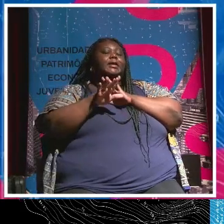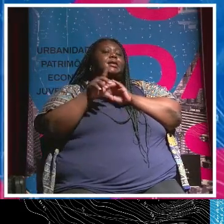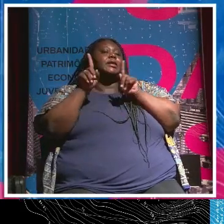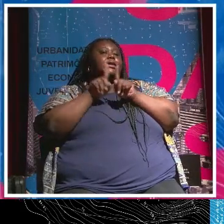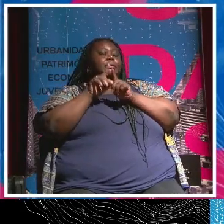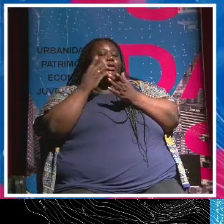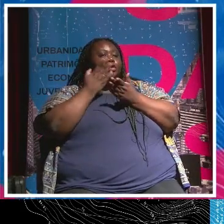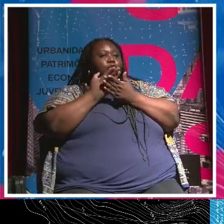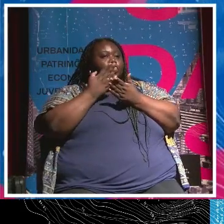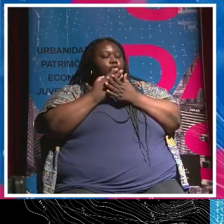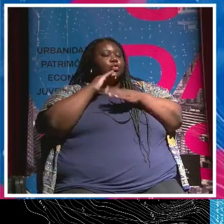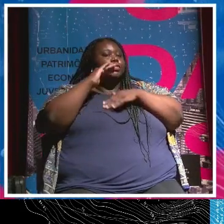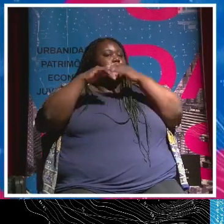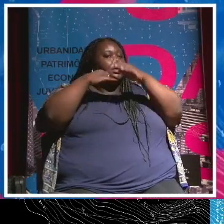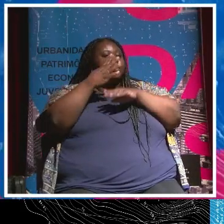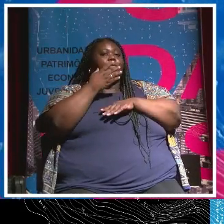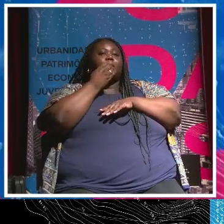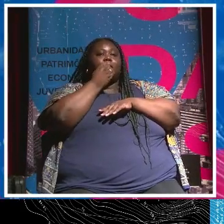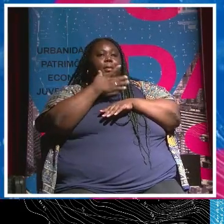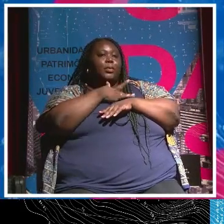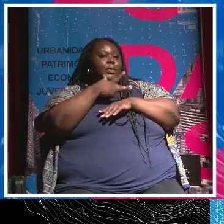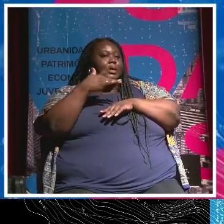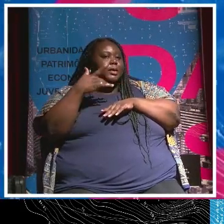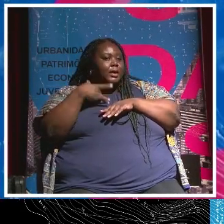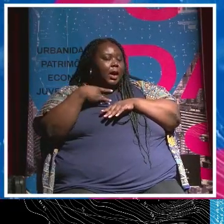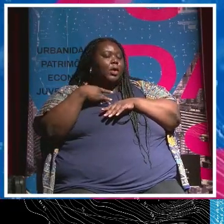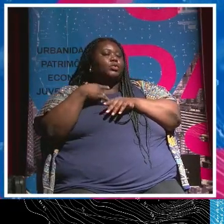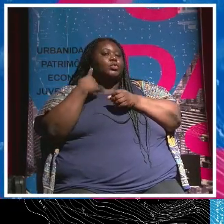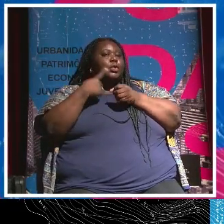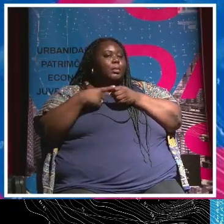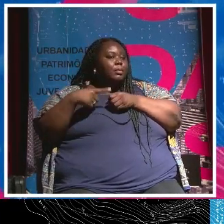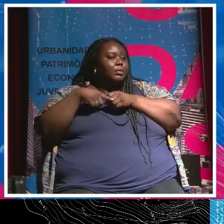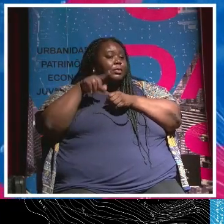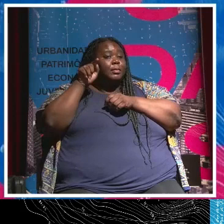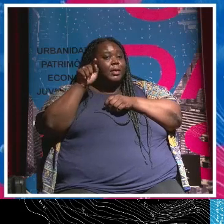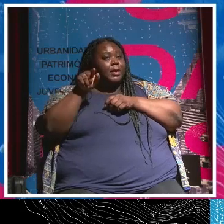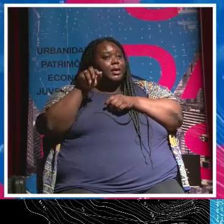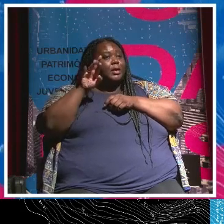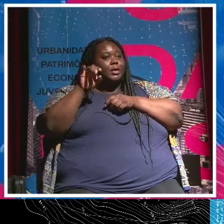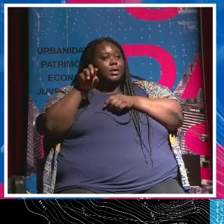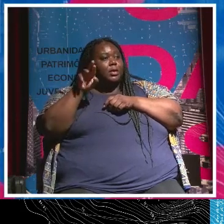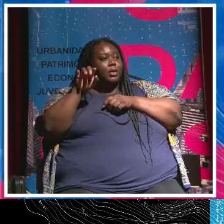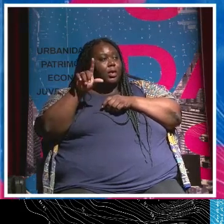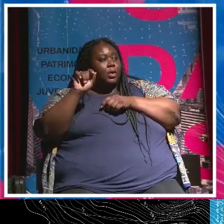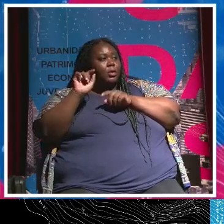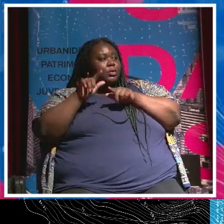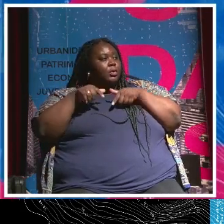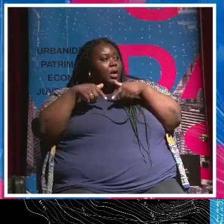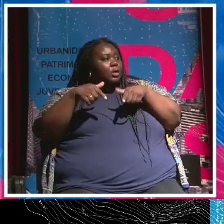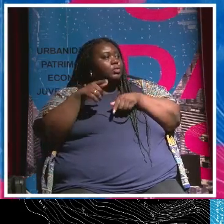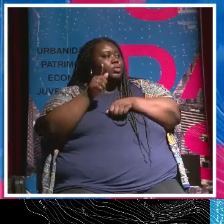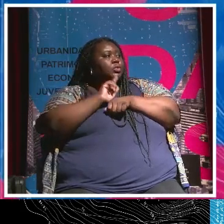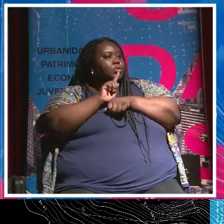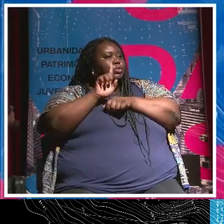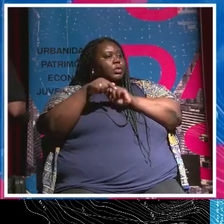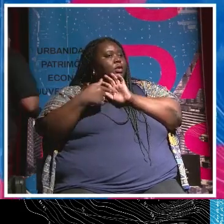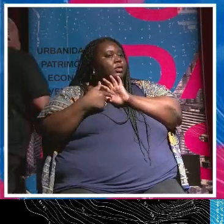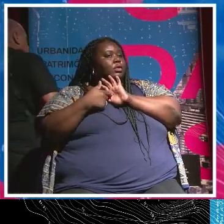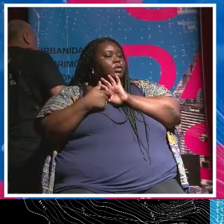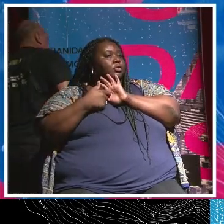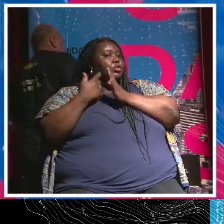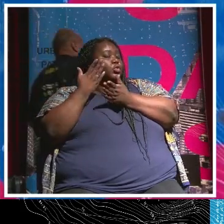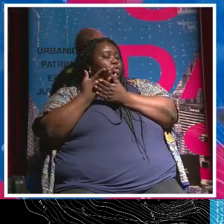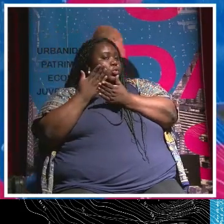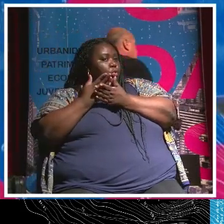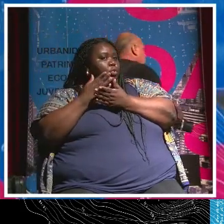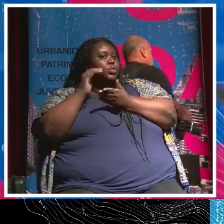de desenvolvimento e bem-estar social para municípios. Ele, o Rodrigo Nunes, atua como gerente de indicadores na